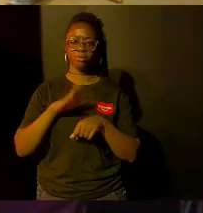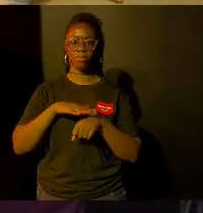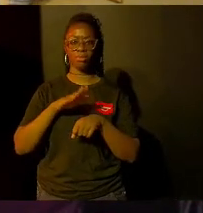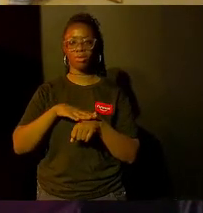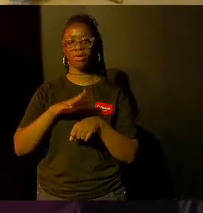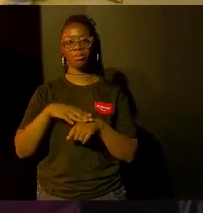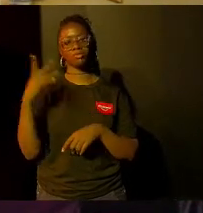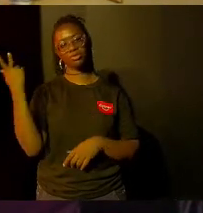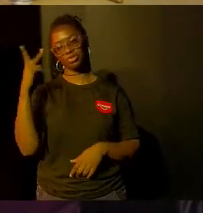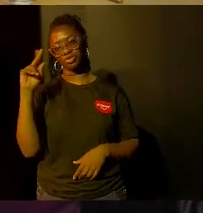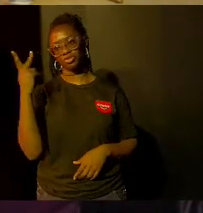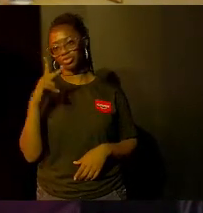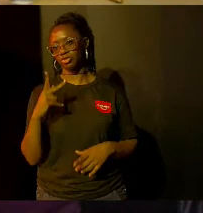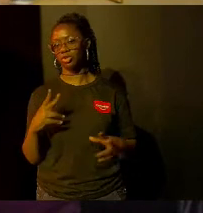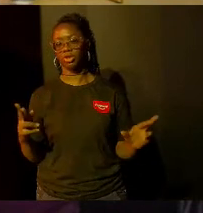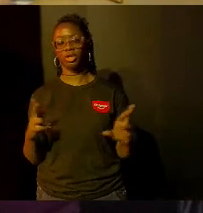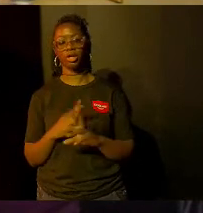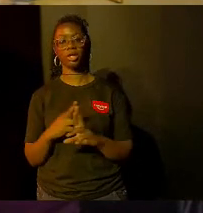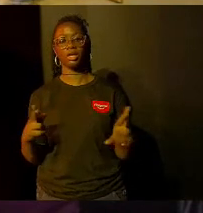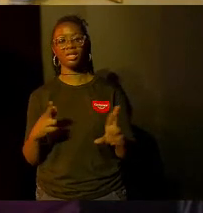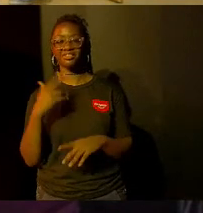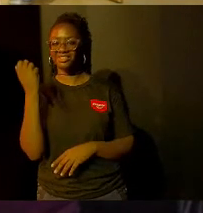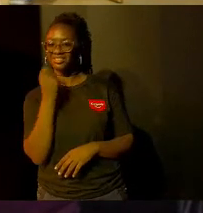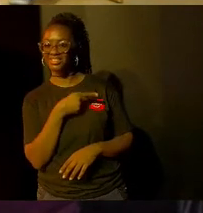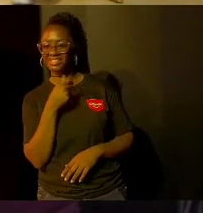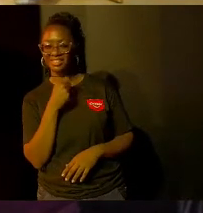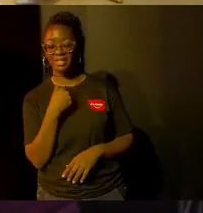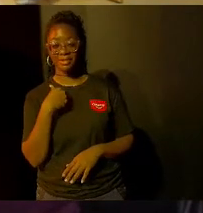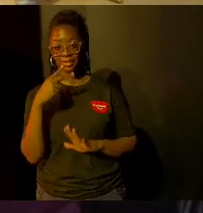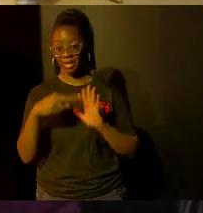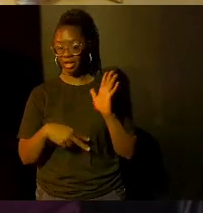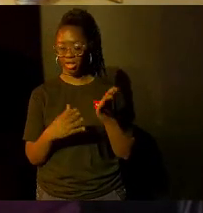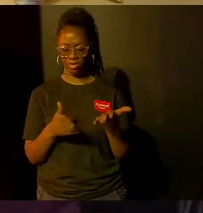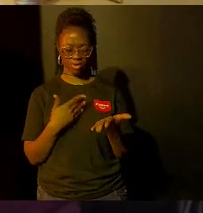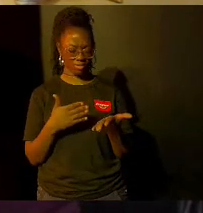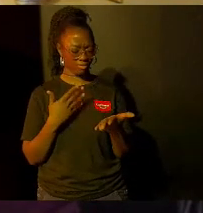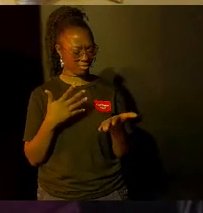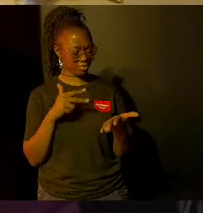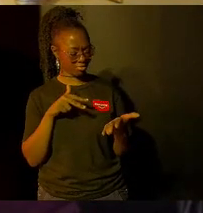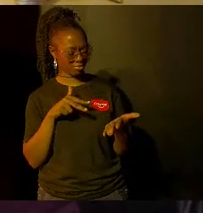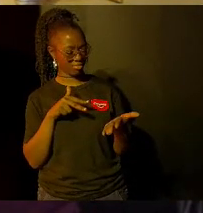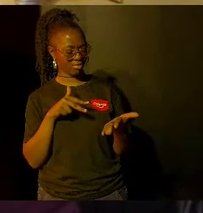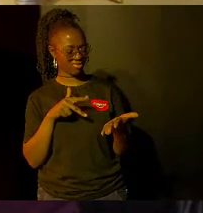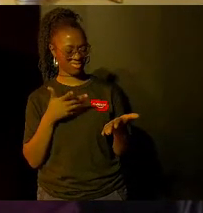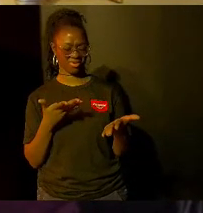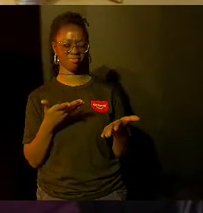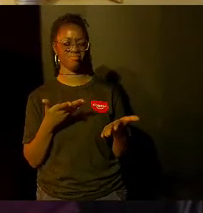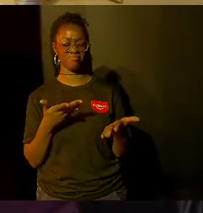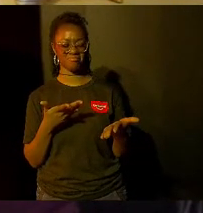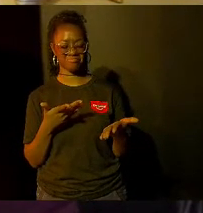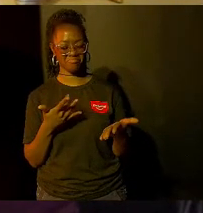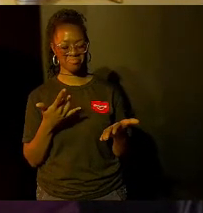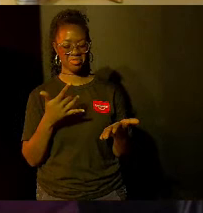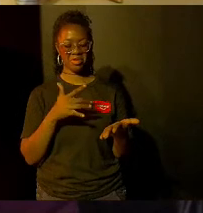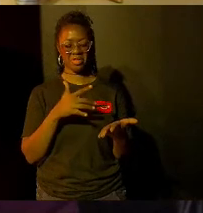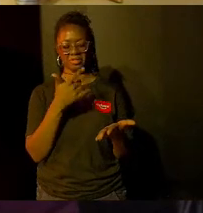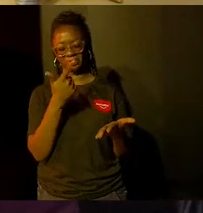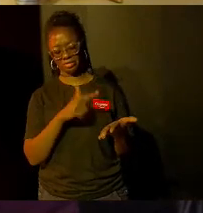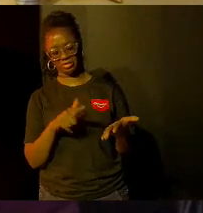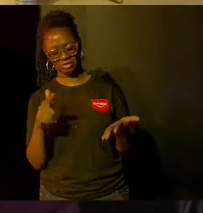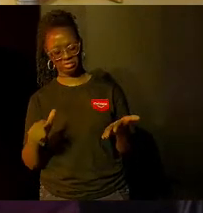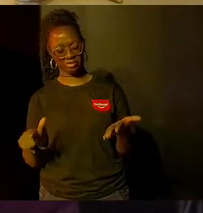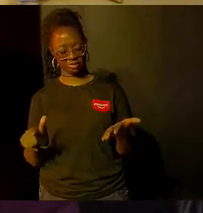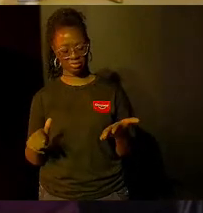é uma relação e Engraçado que eu tava lendo livro eu falei será que é uma reedição porque tem muitos textos né